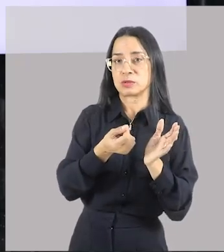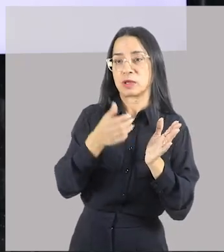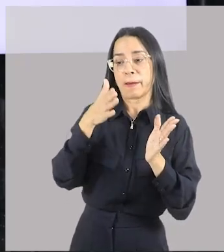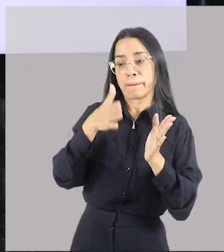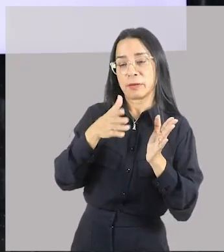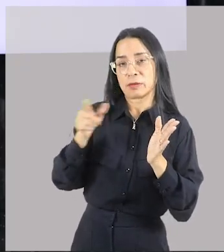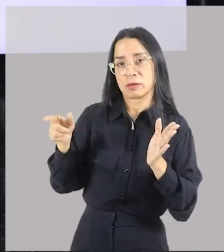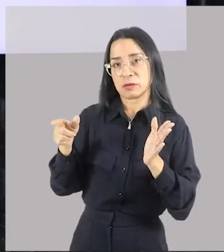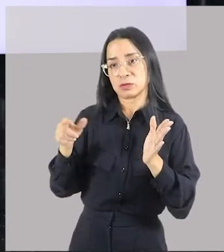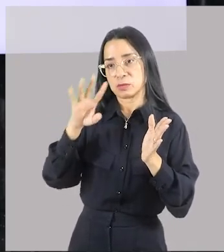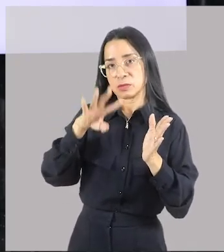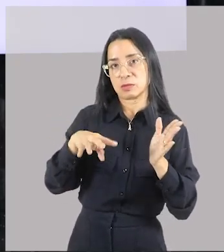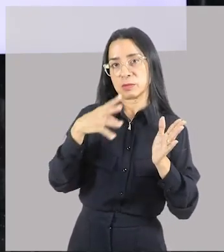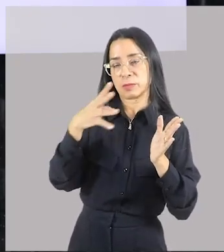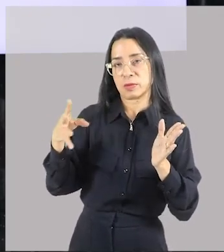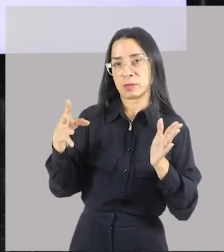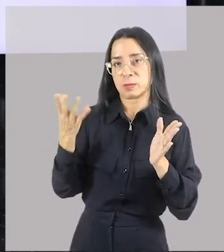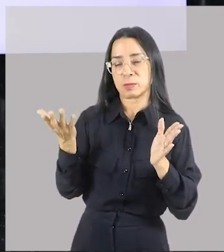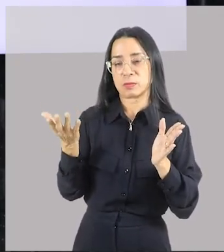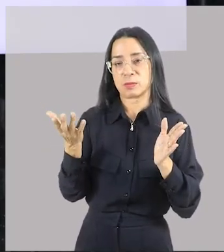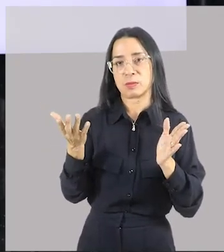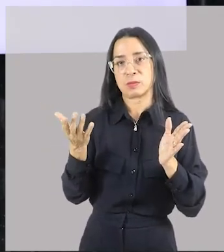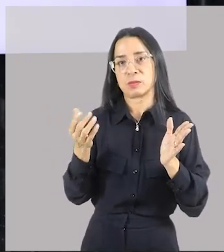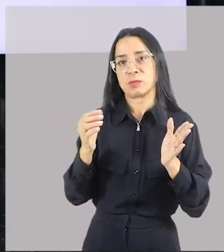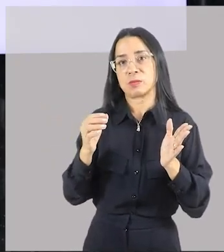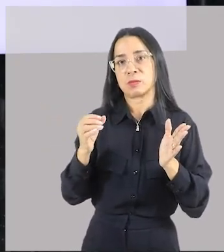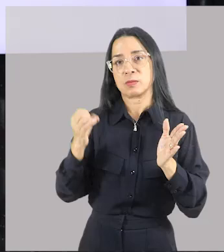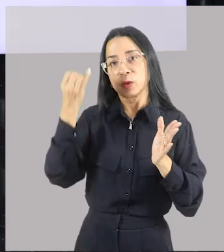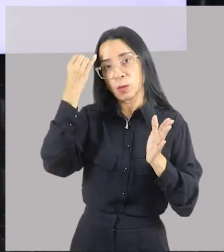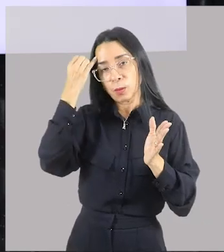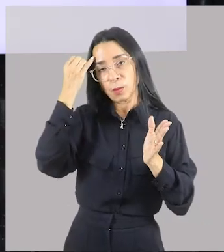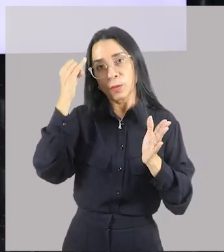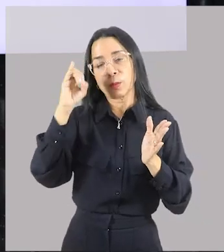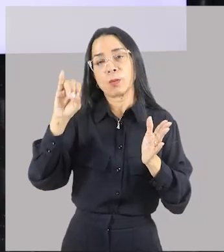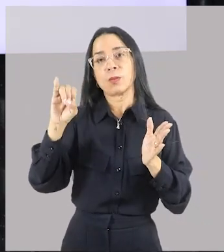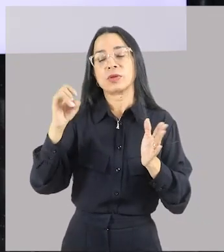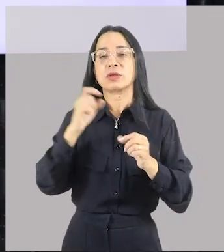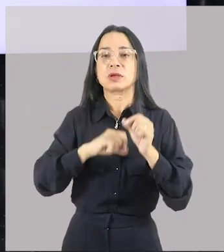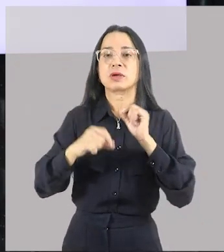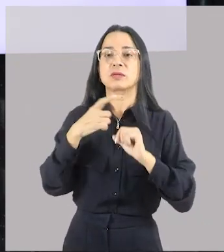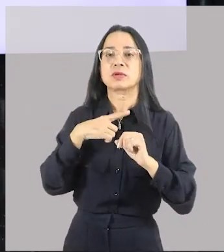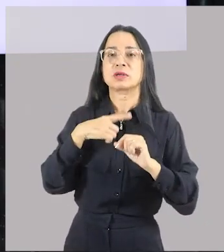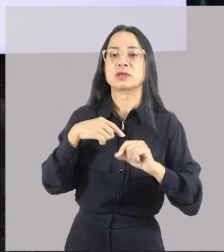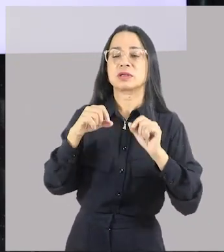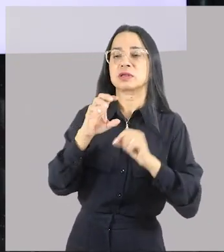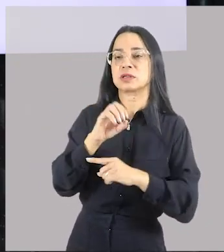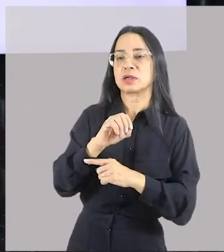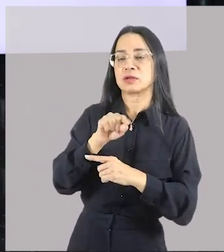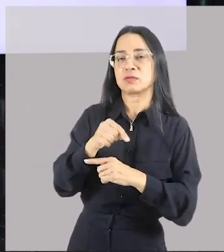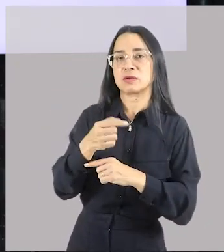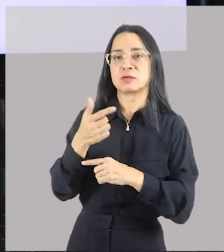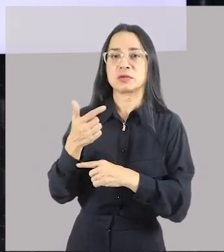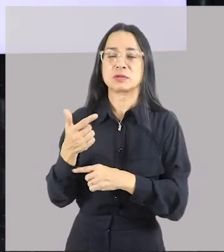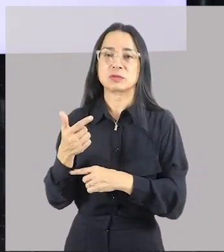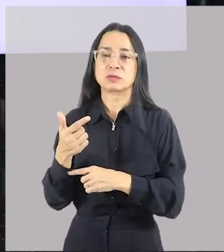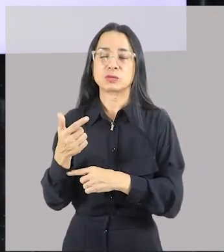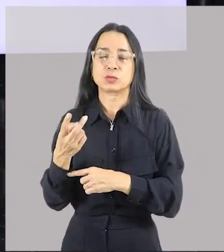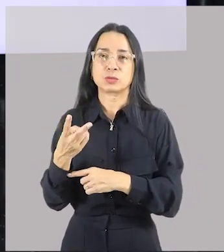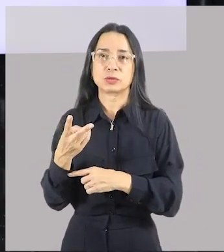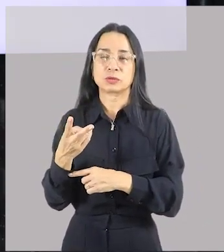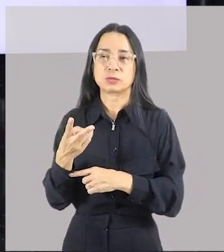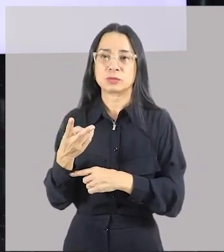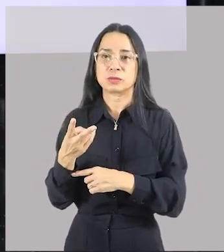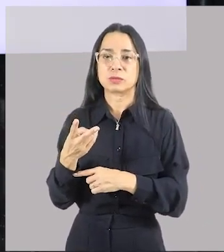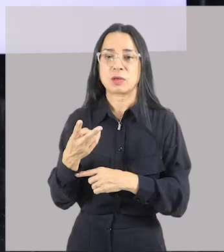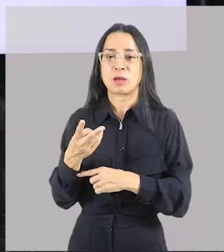da tabela. Tá? O ideal é que a gente estivesse ali no 0,2, junto com os países ali que são mais ricos da Europa, né?